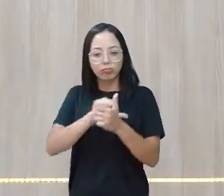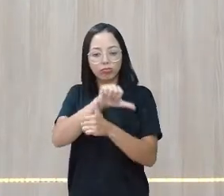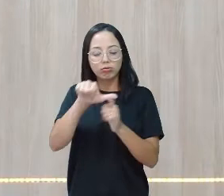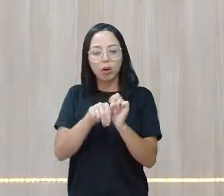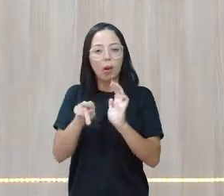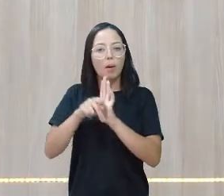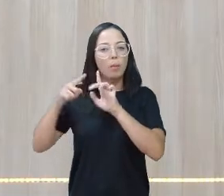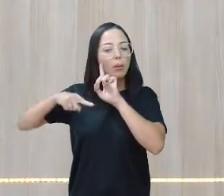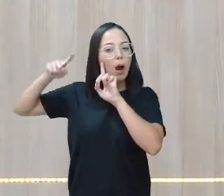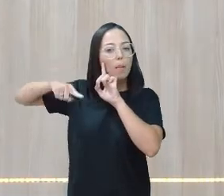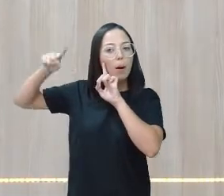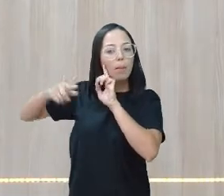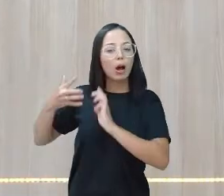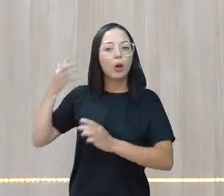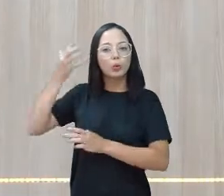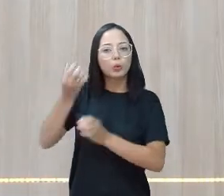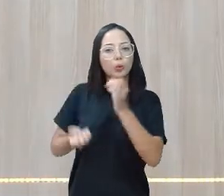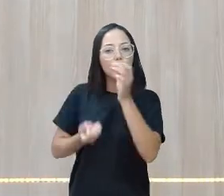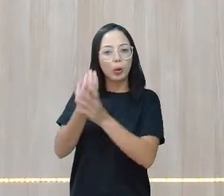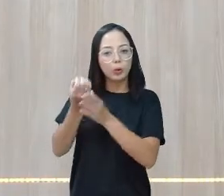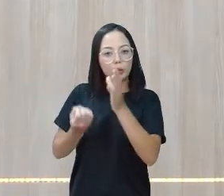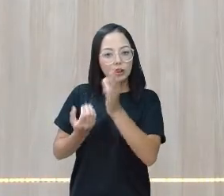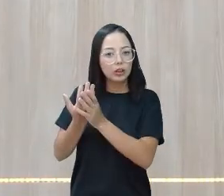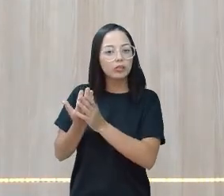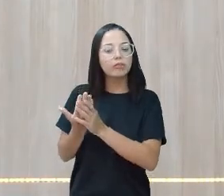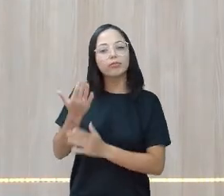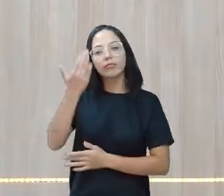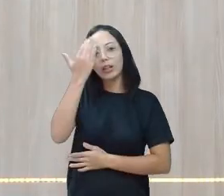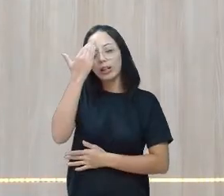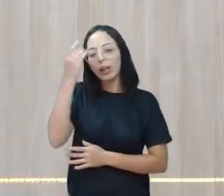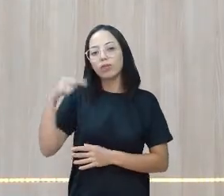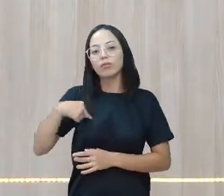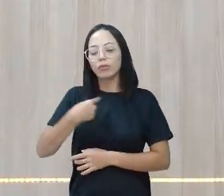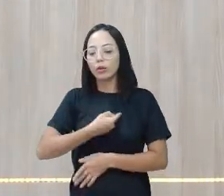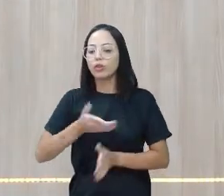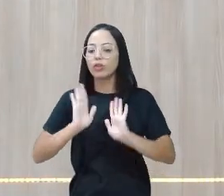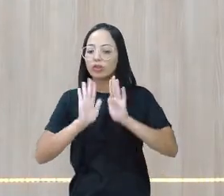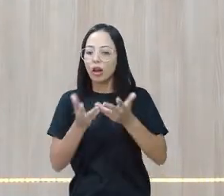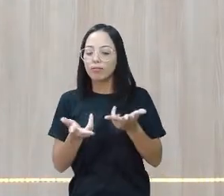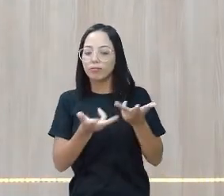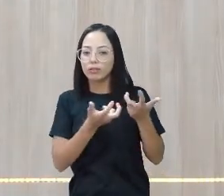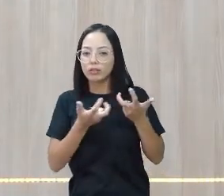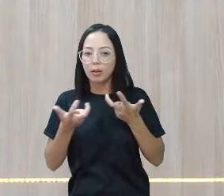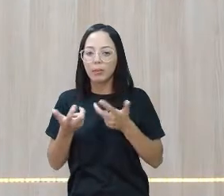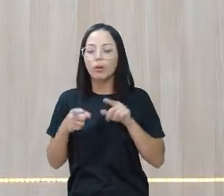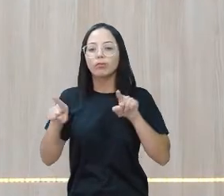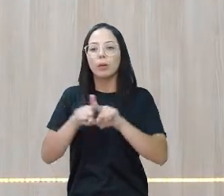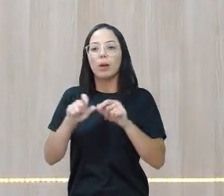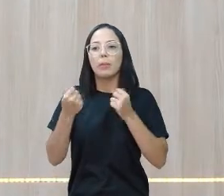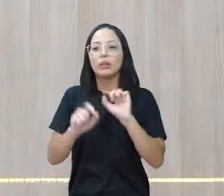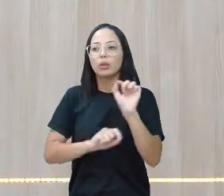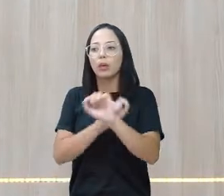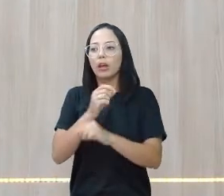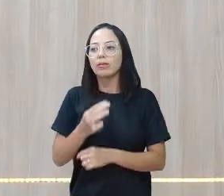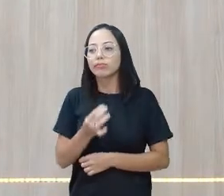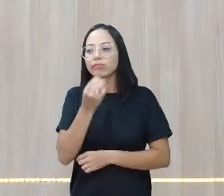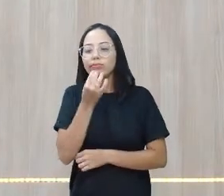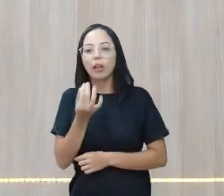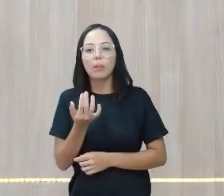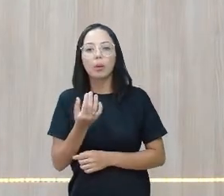são ondas mecânicas, que são produzidas mecanicamente. A gente já viu isso, né? A gente tem que bater em alguma